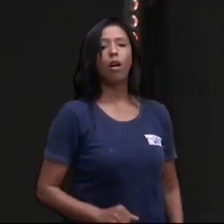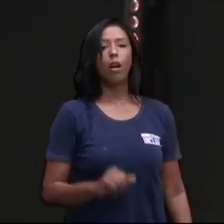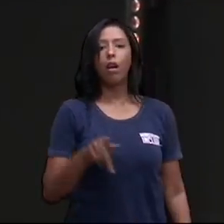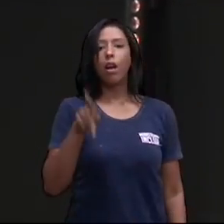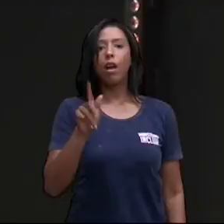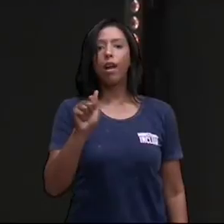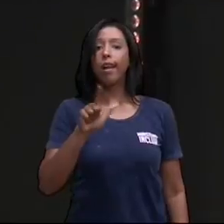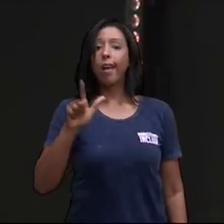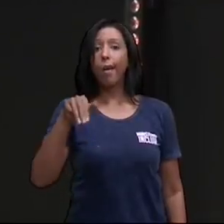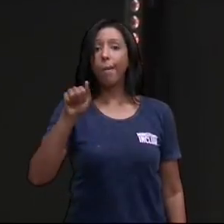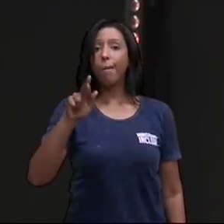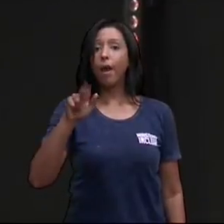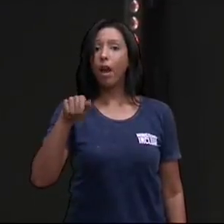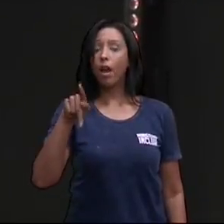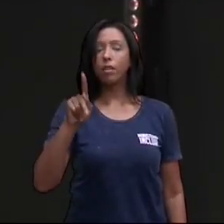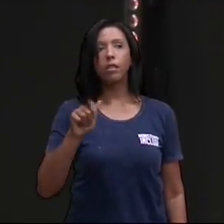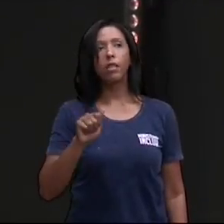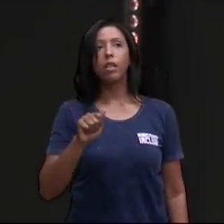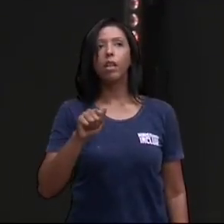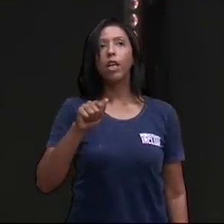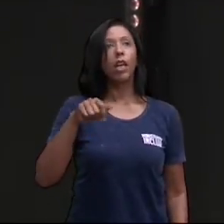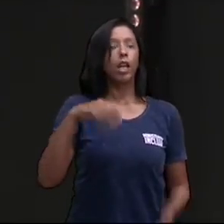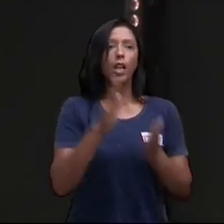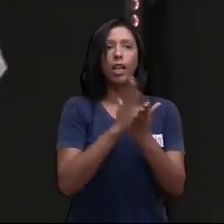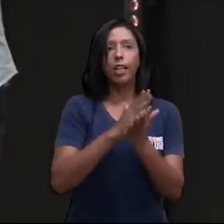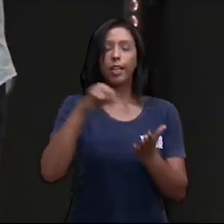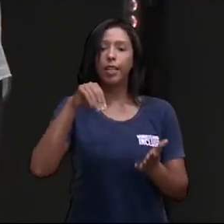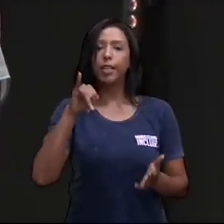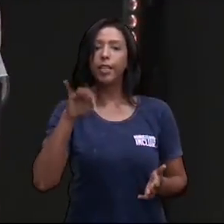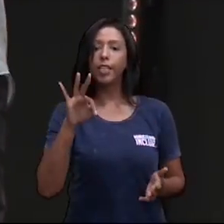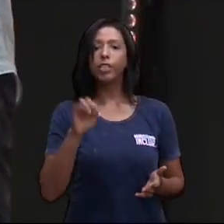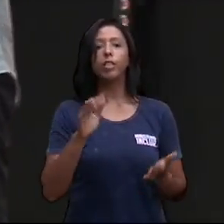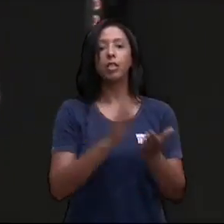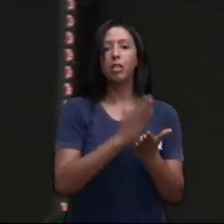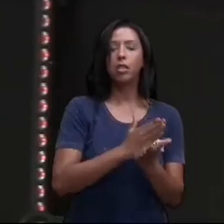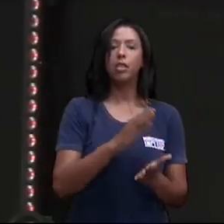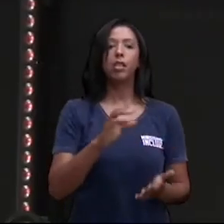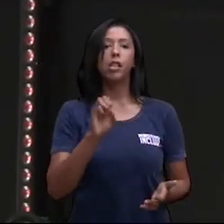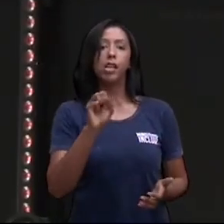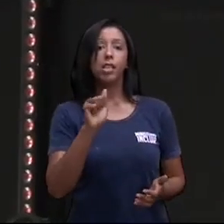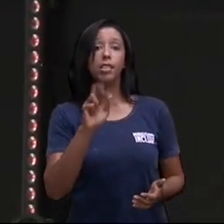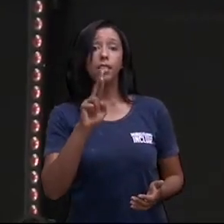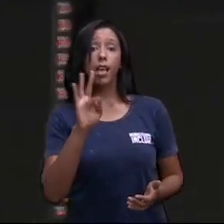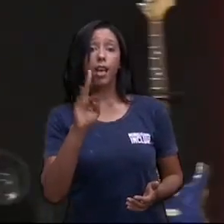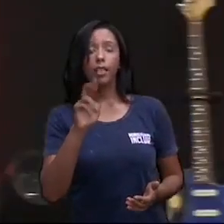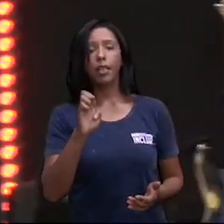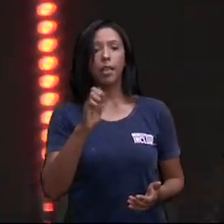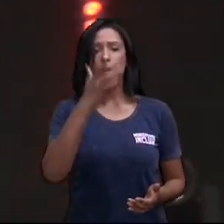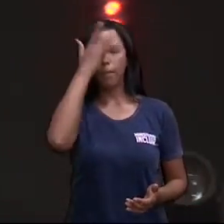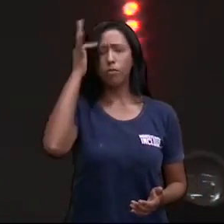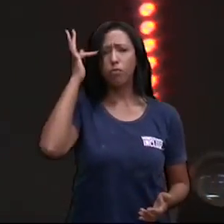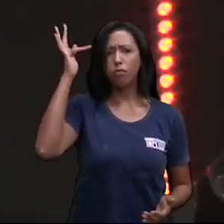Marx de immanuel Kant do Sartre os filósofos